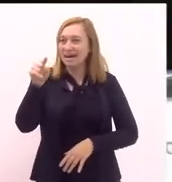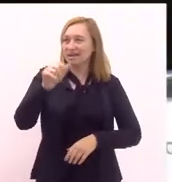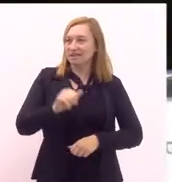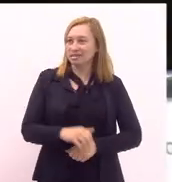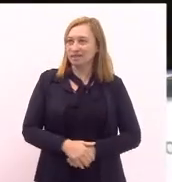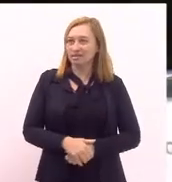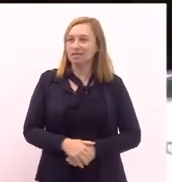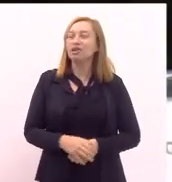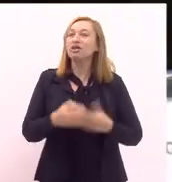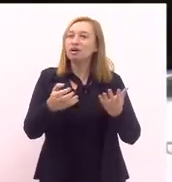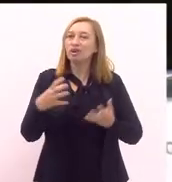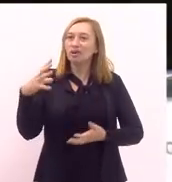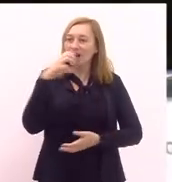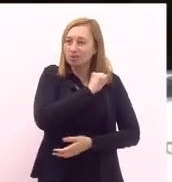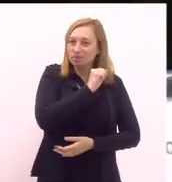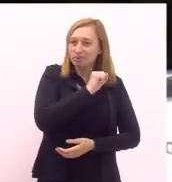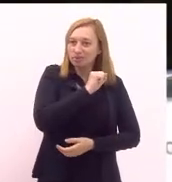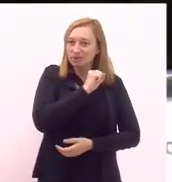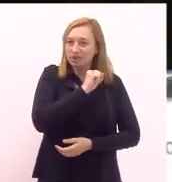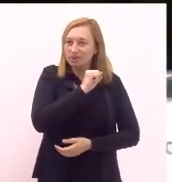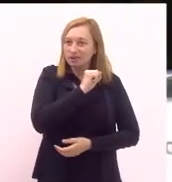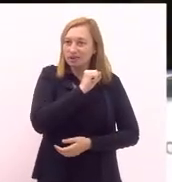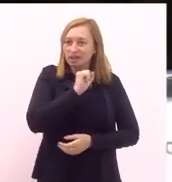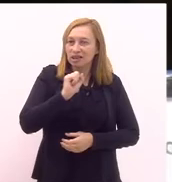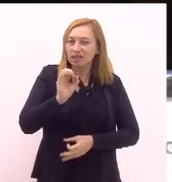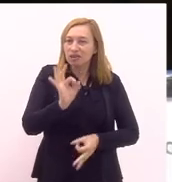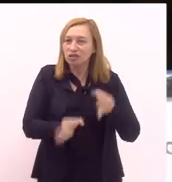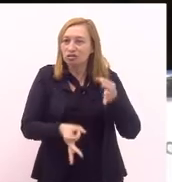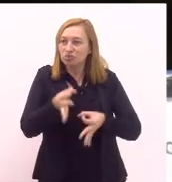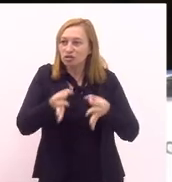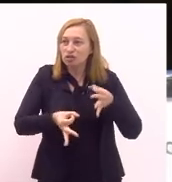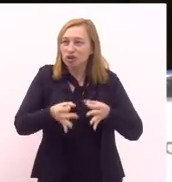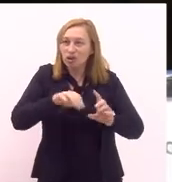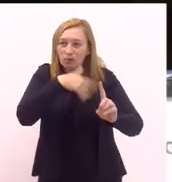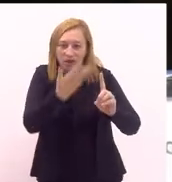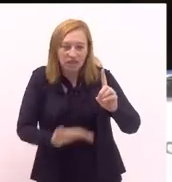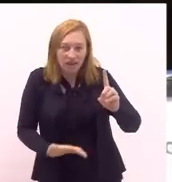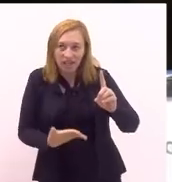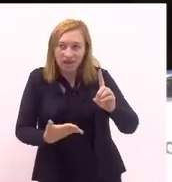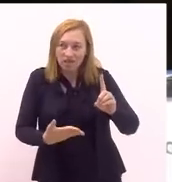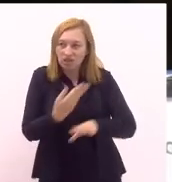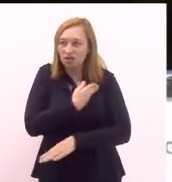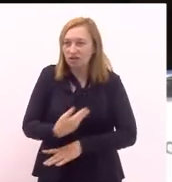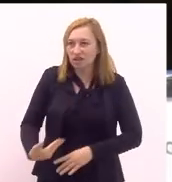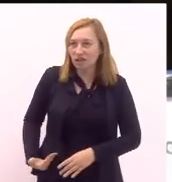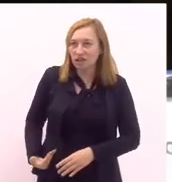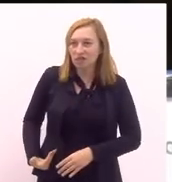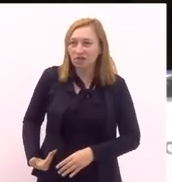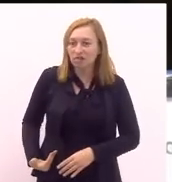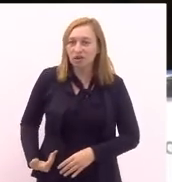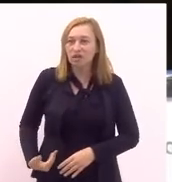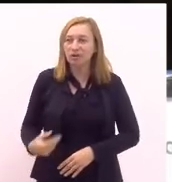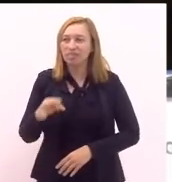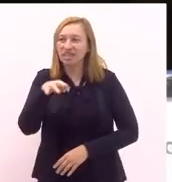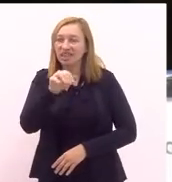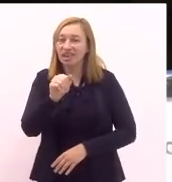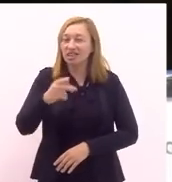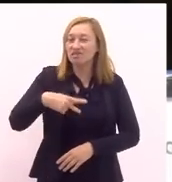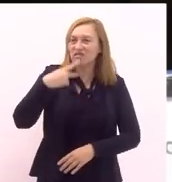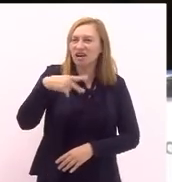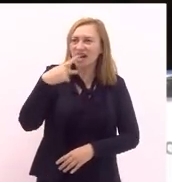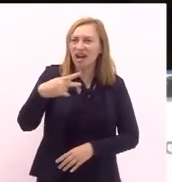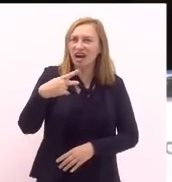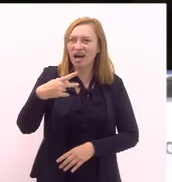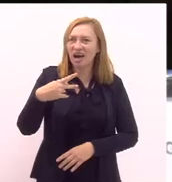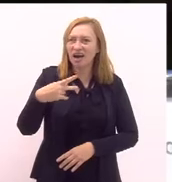eu quero rapidamente nessa justa homenagem a Governadora Benedita da Silva falar O